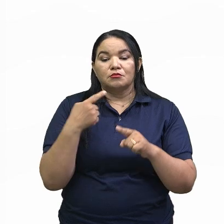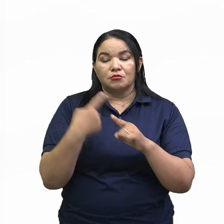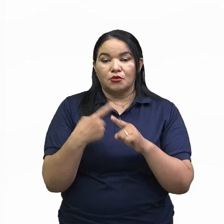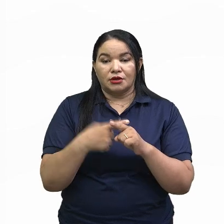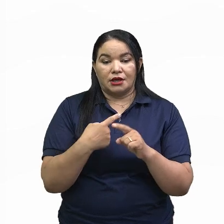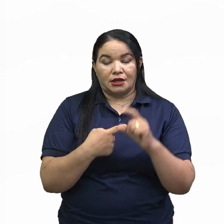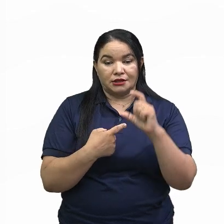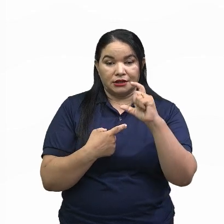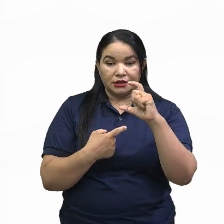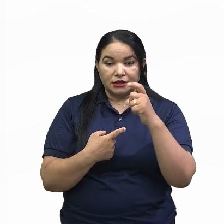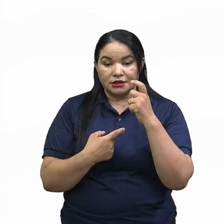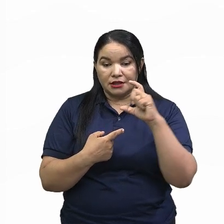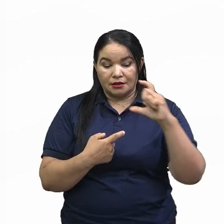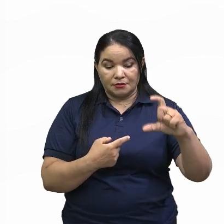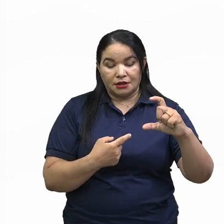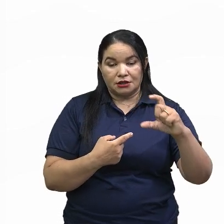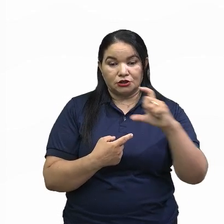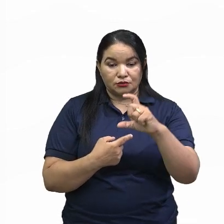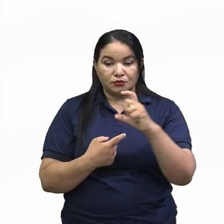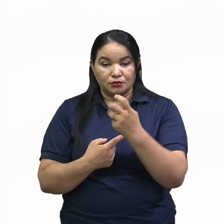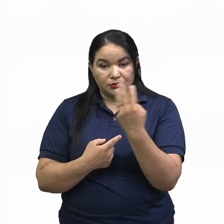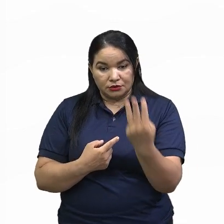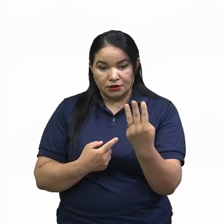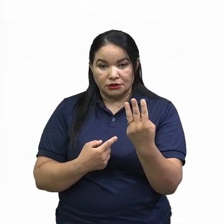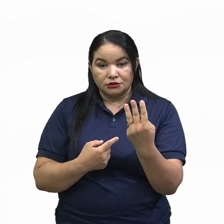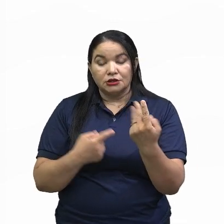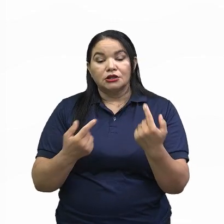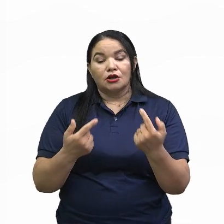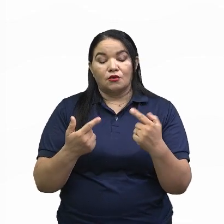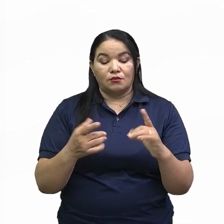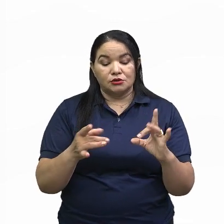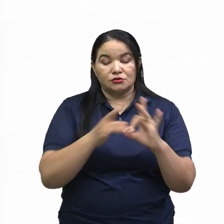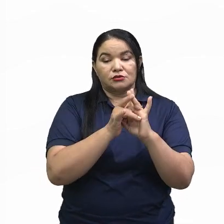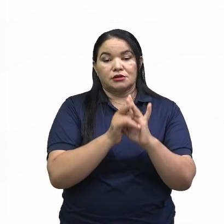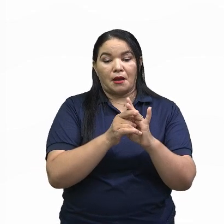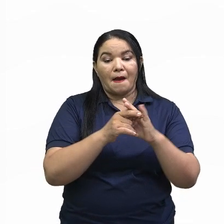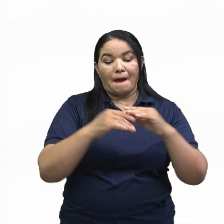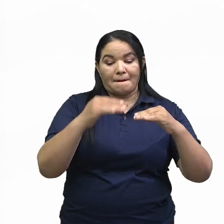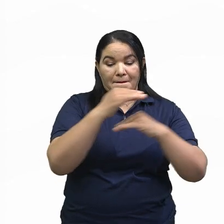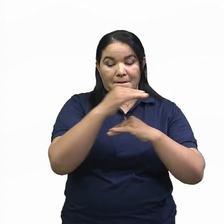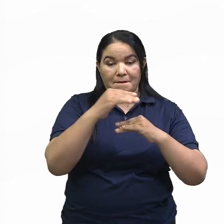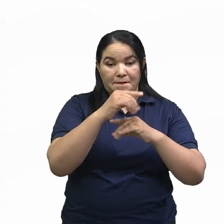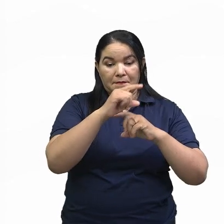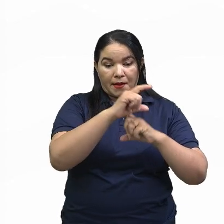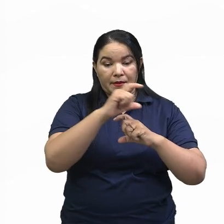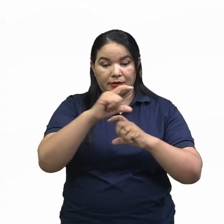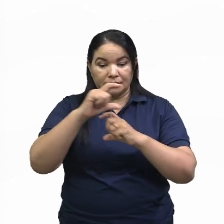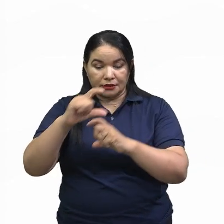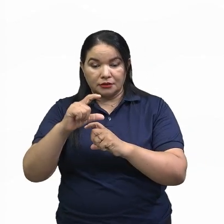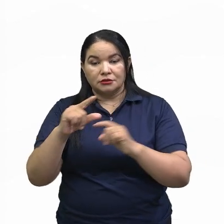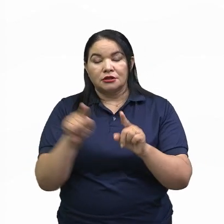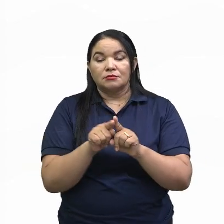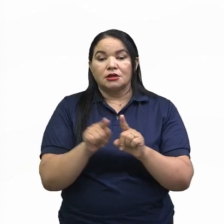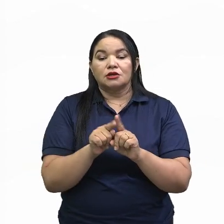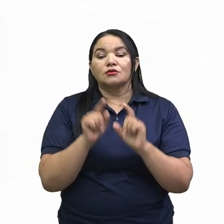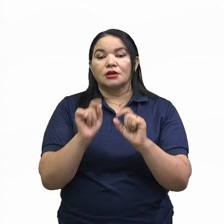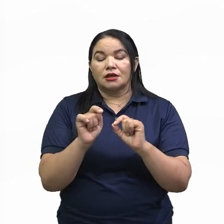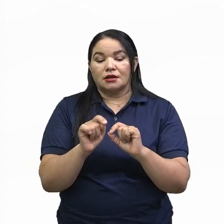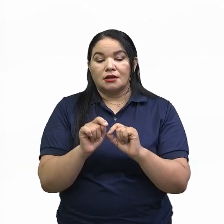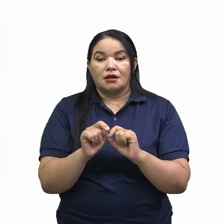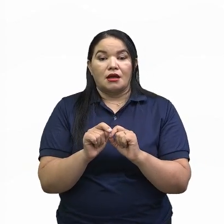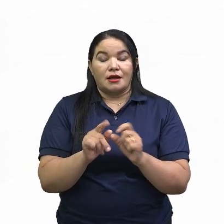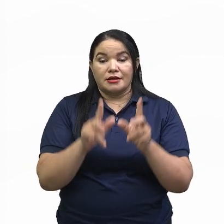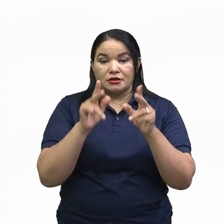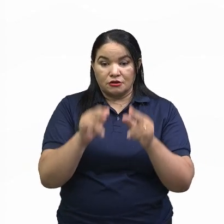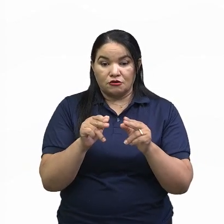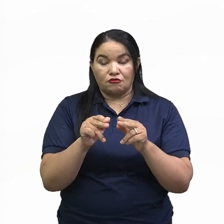associados. Porque ao associarmos os geradores em paralelo, teremos como resultado um gerador equivalente que apresenta a mesma